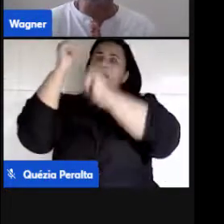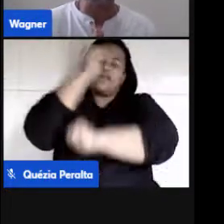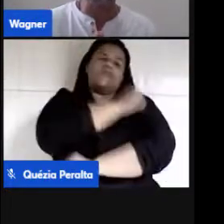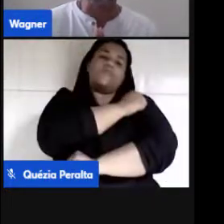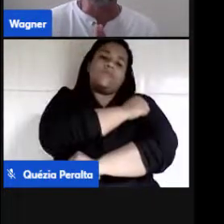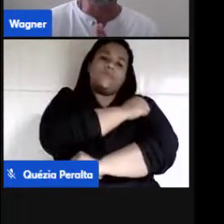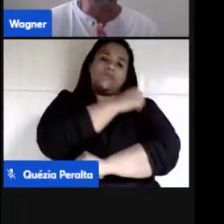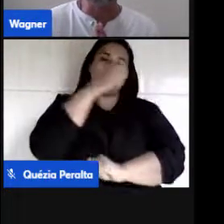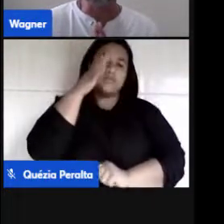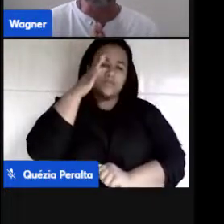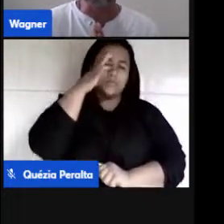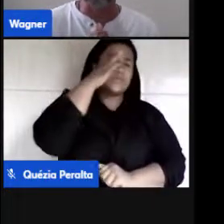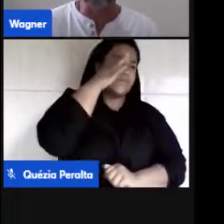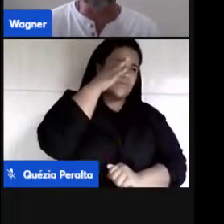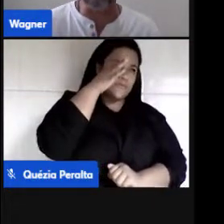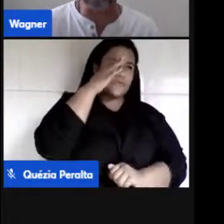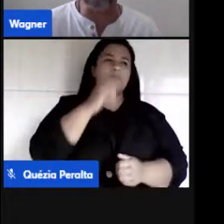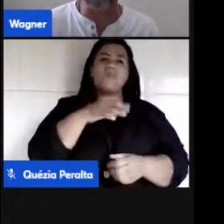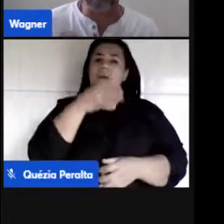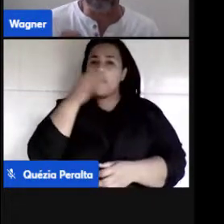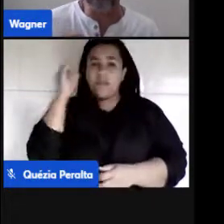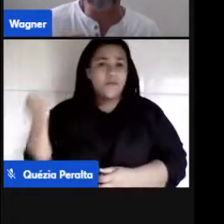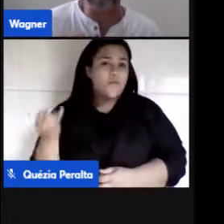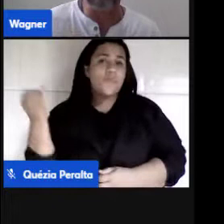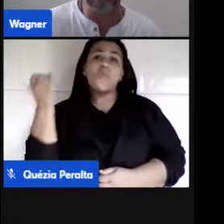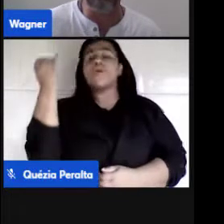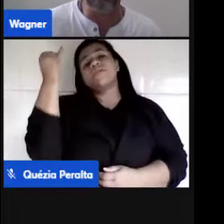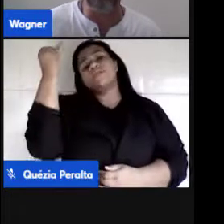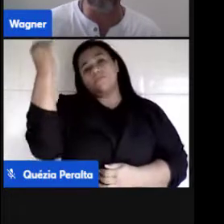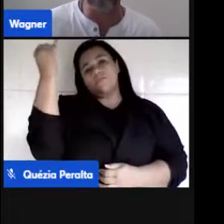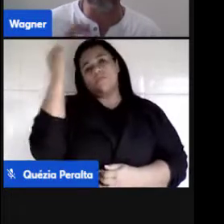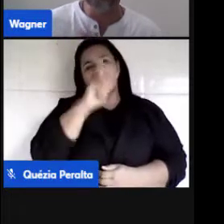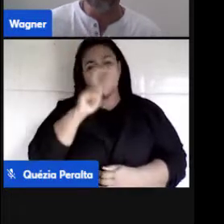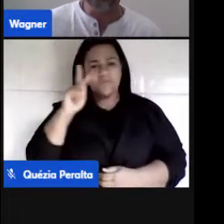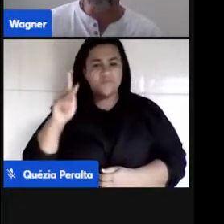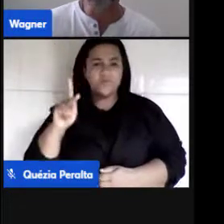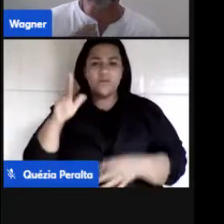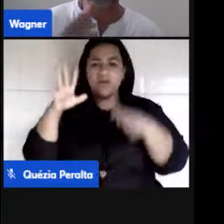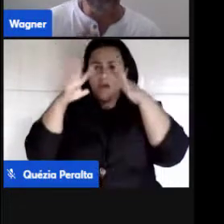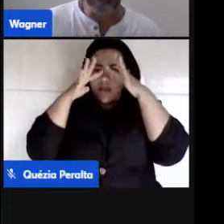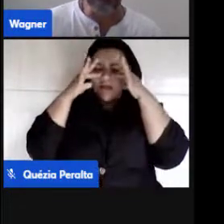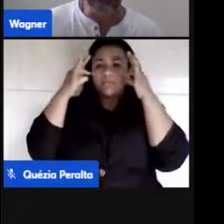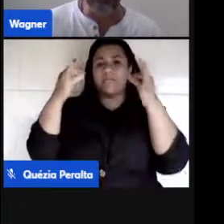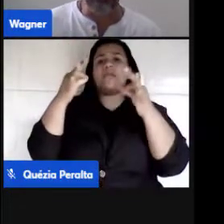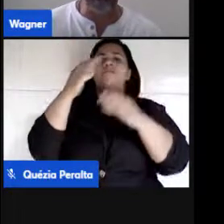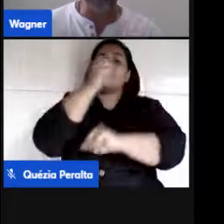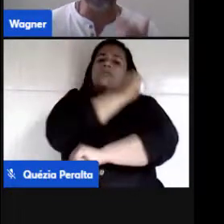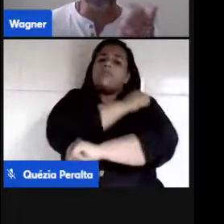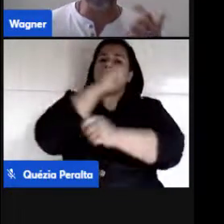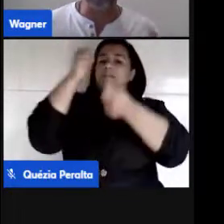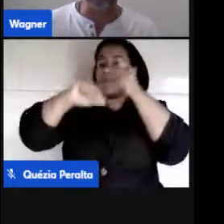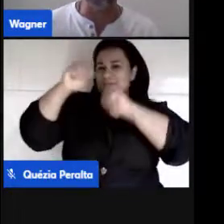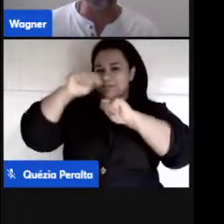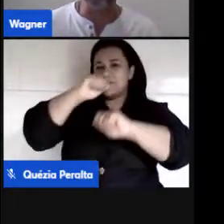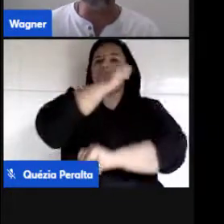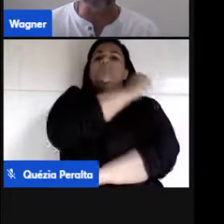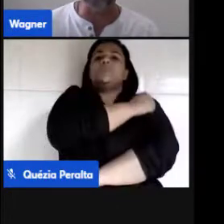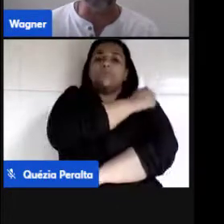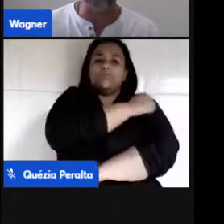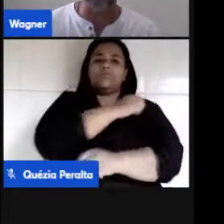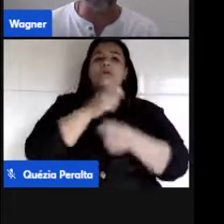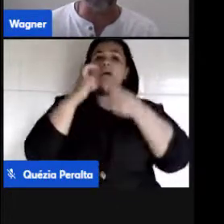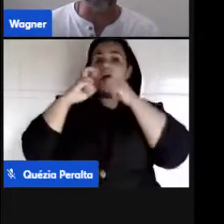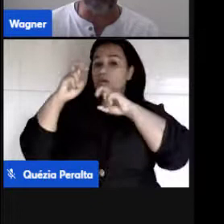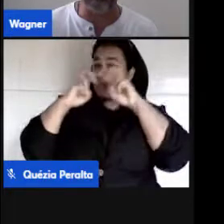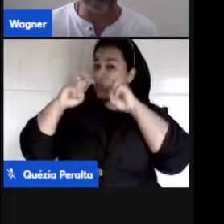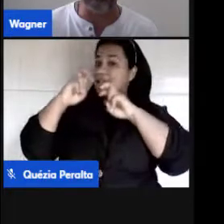essa questão de você, professor, estar atento a esse olhar do aluno. A oralidade é muito importante nessa questão do primeiro e segundo